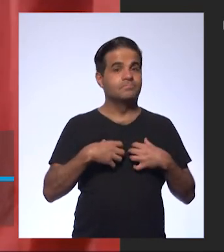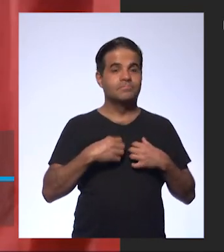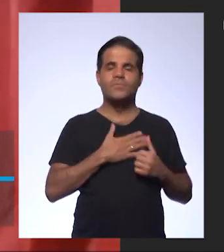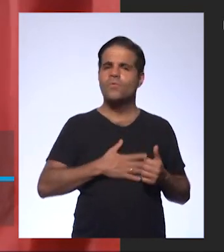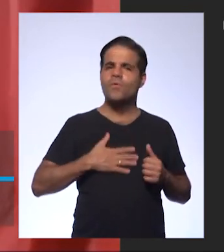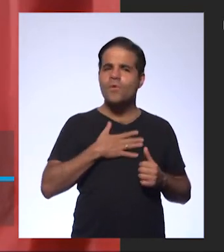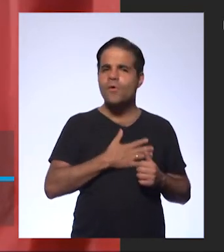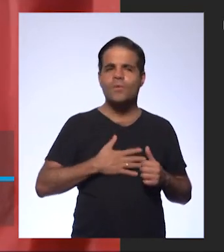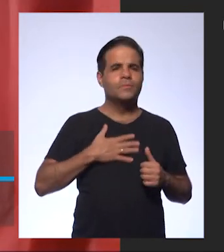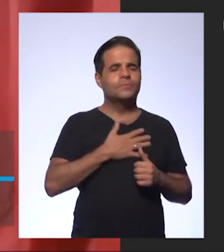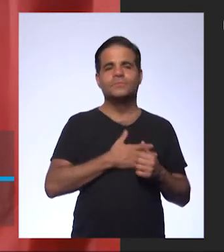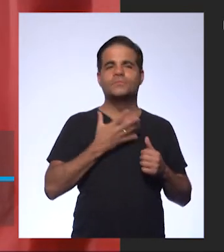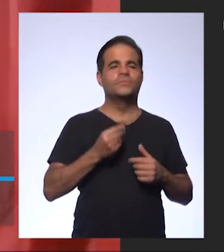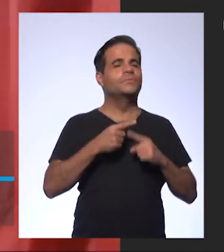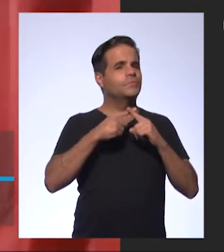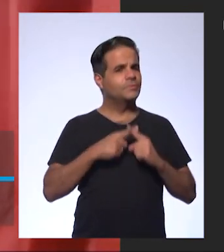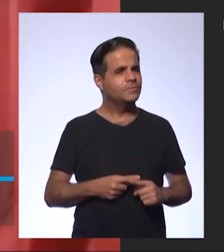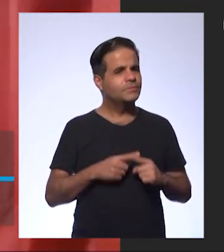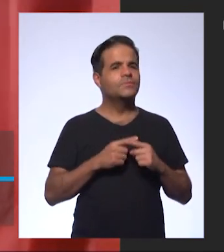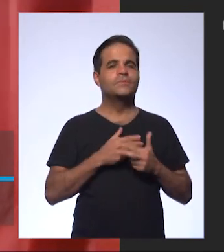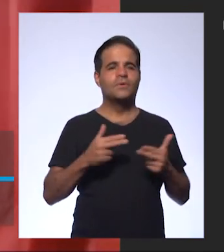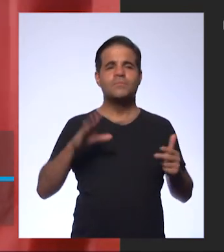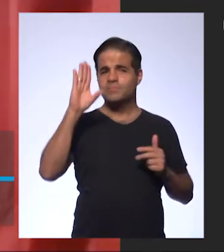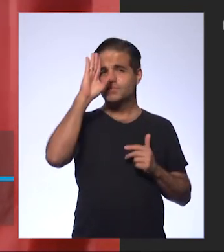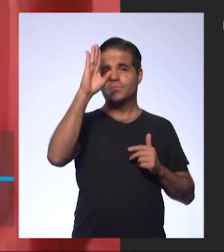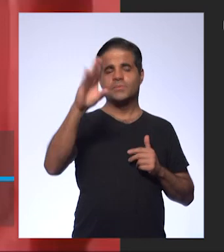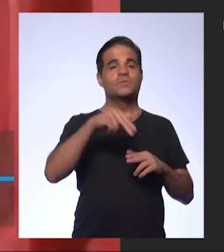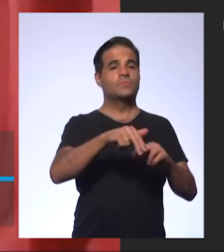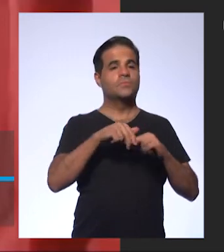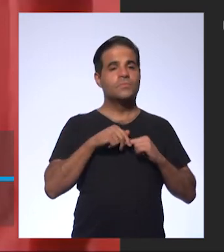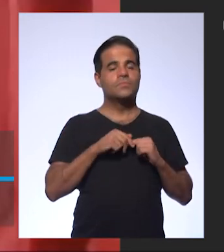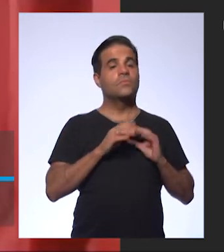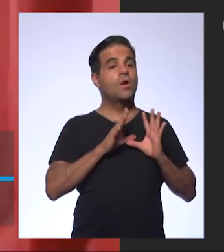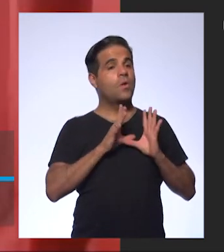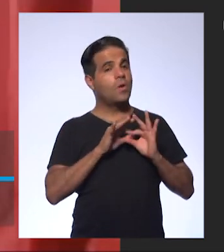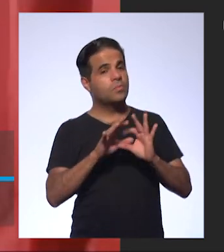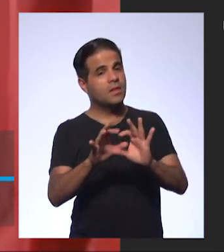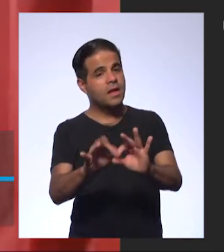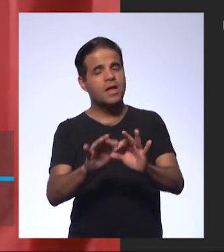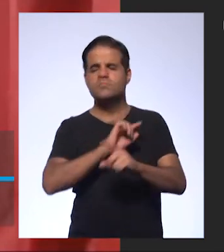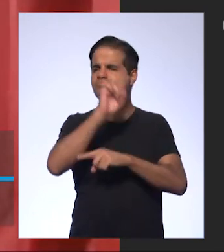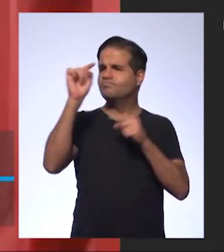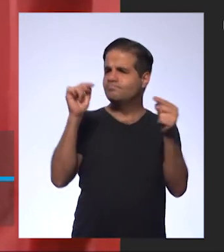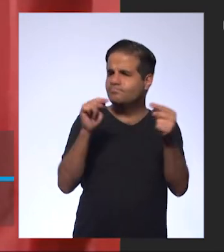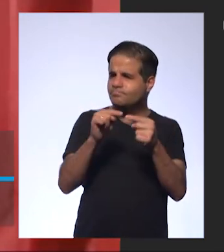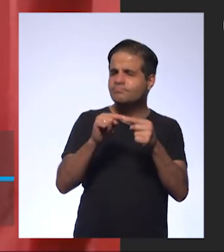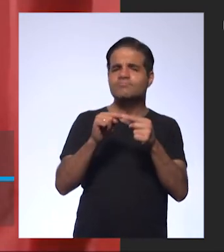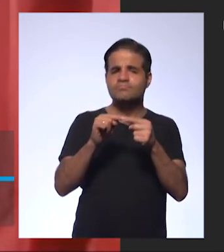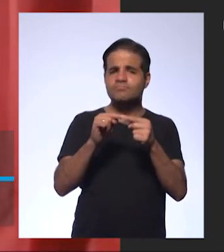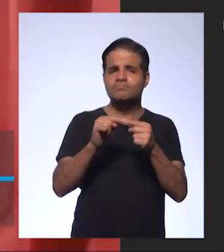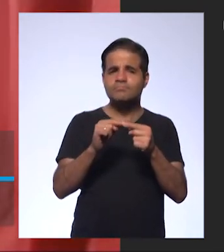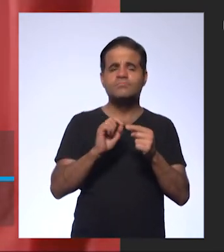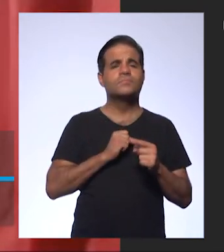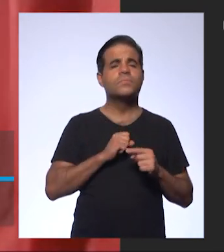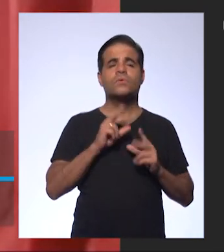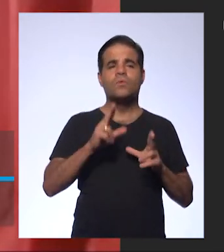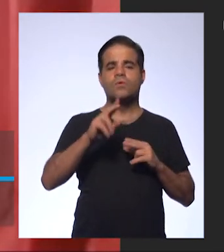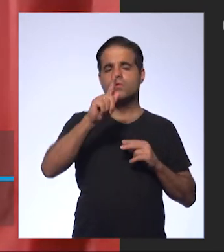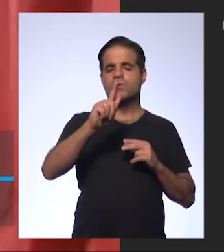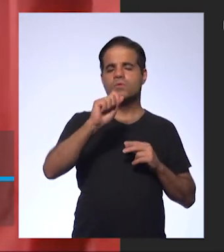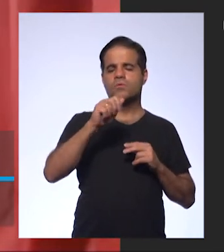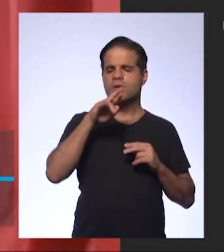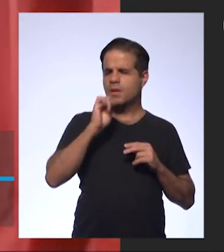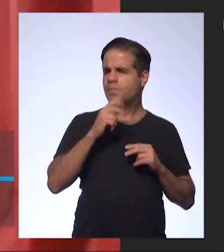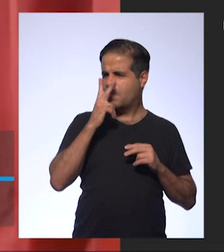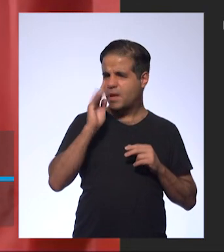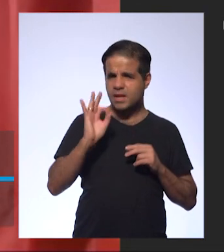gosto bastante de jogos, principalmente por causa do contexto deles, do objetivo, igual o Gabriel, né, se eu não me